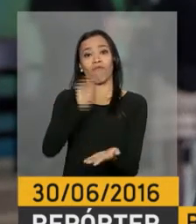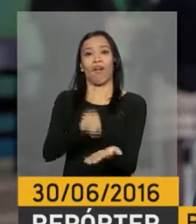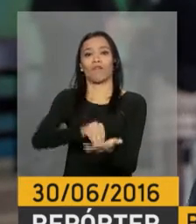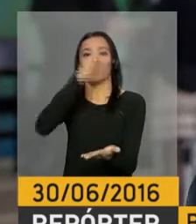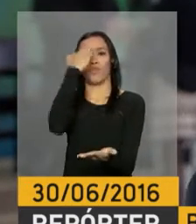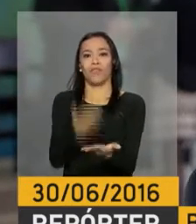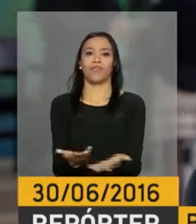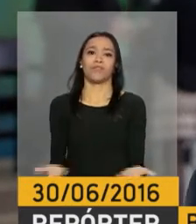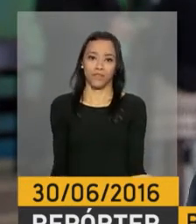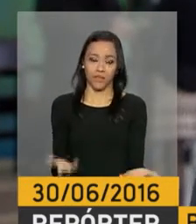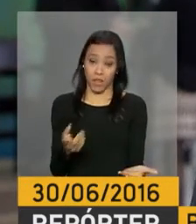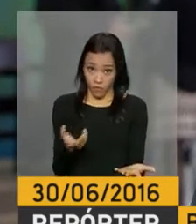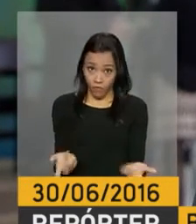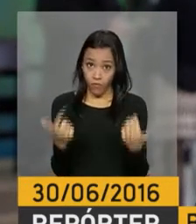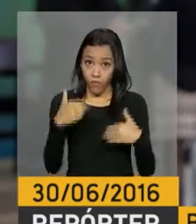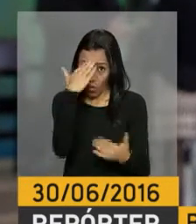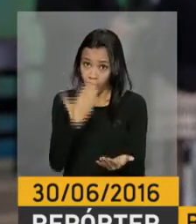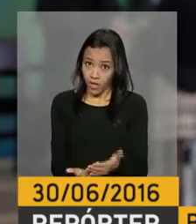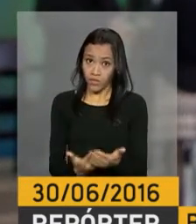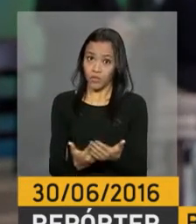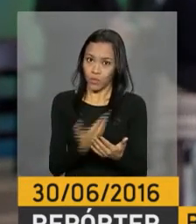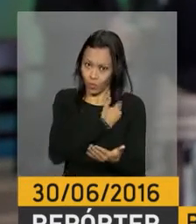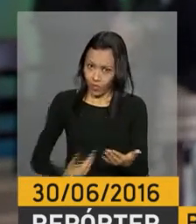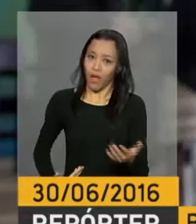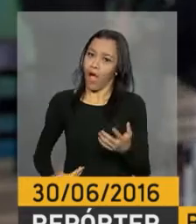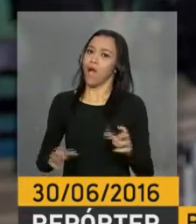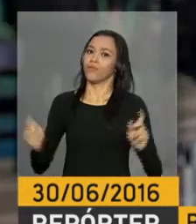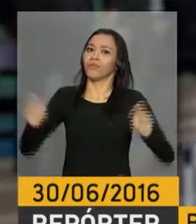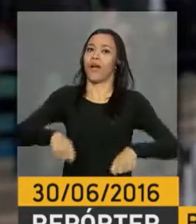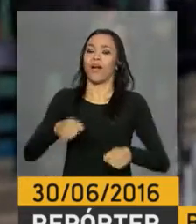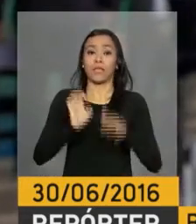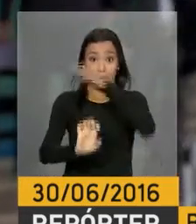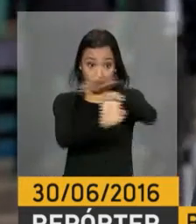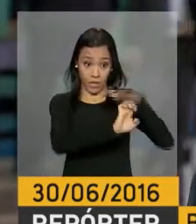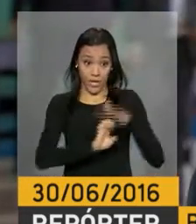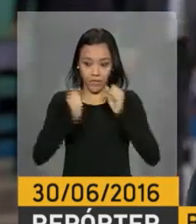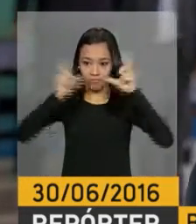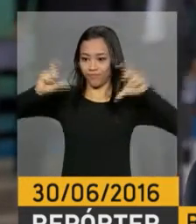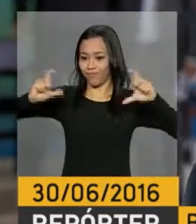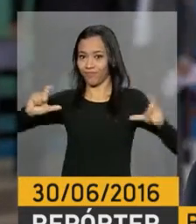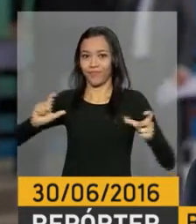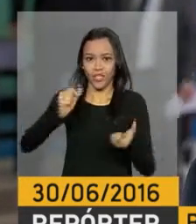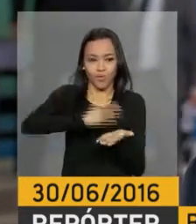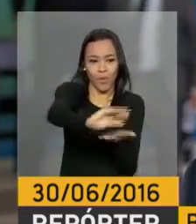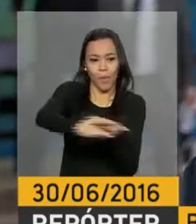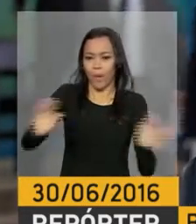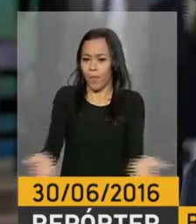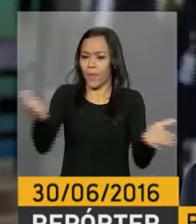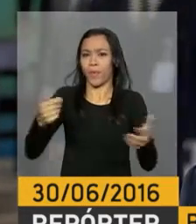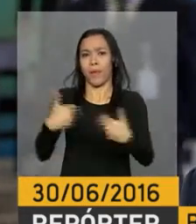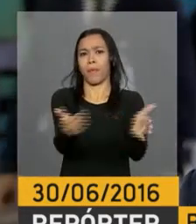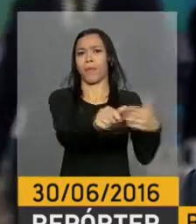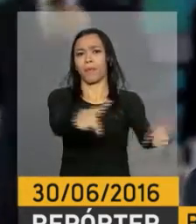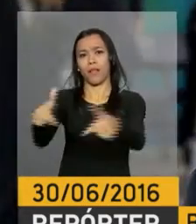que seja retomada essa confiança, eu não tenho dúvida, os investimentos voltarão, o desemprego vai cair, a própria inflação vai cair,